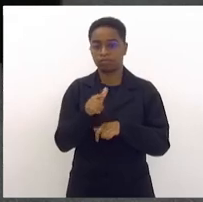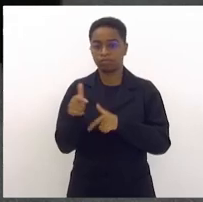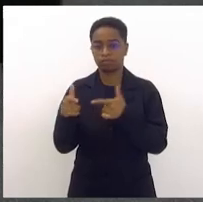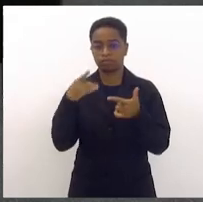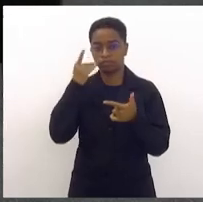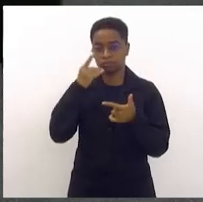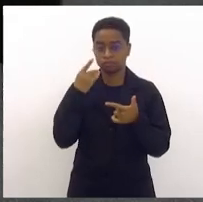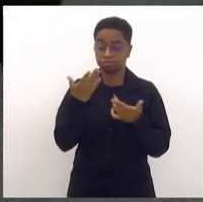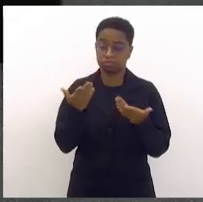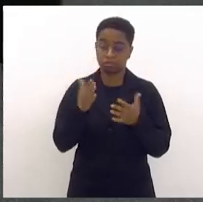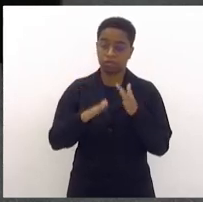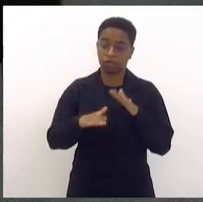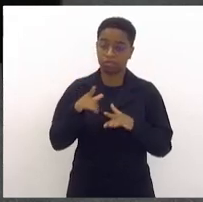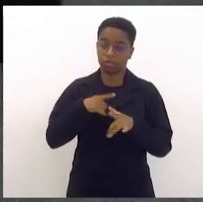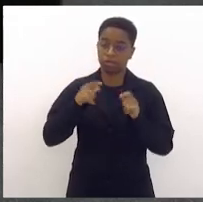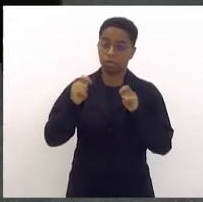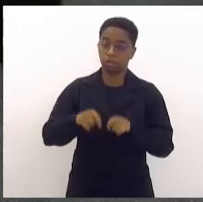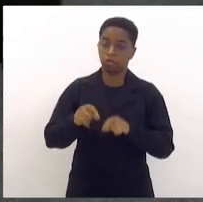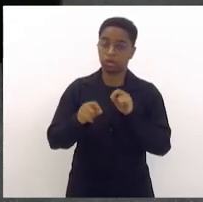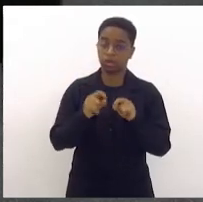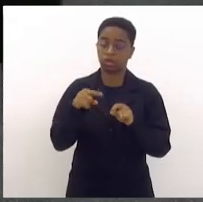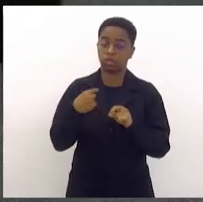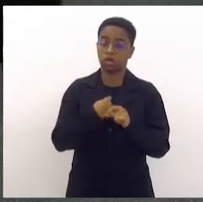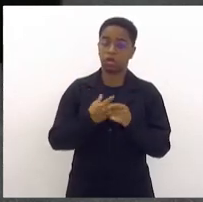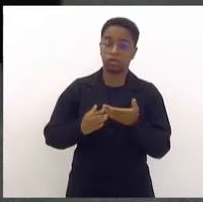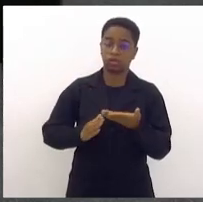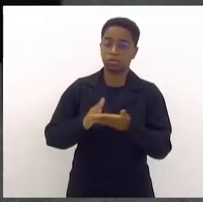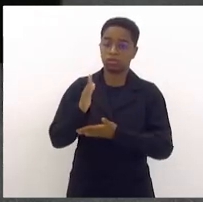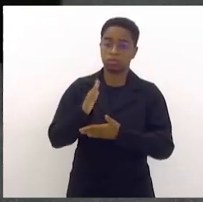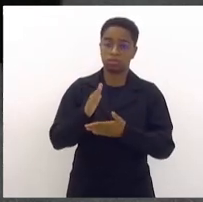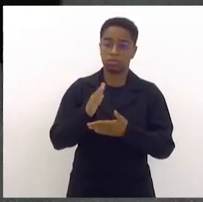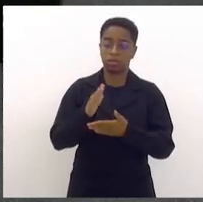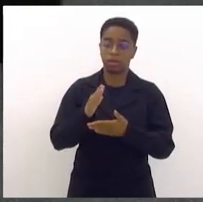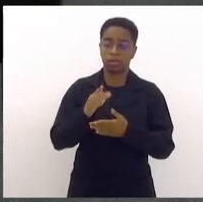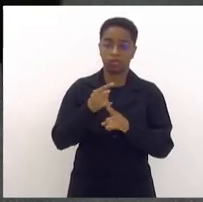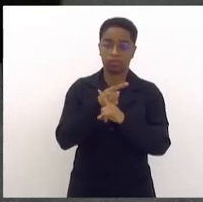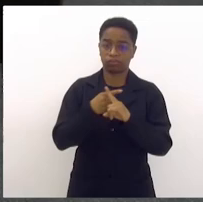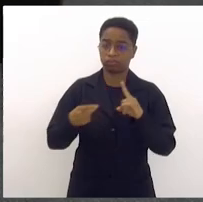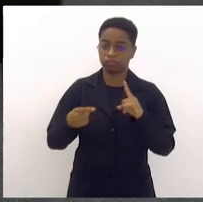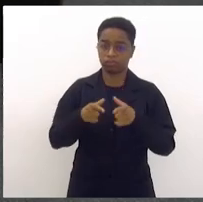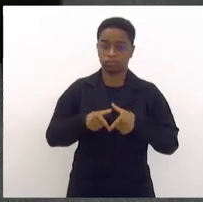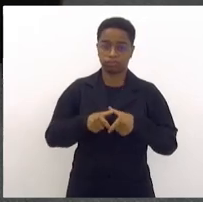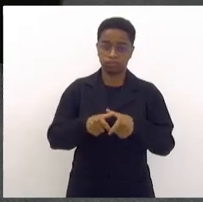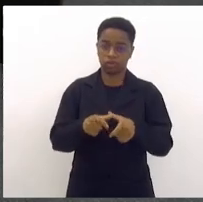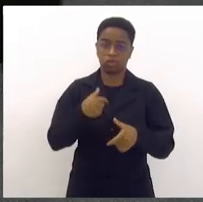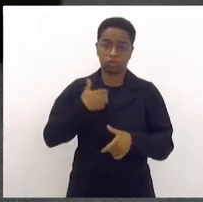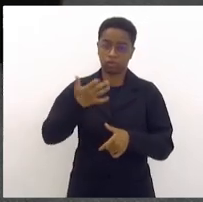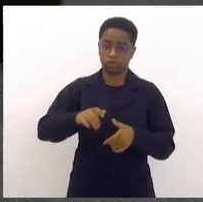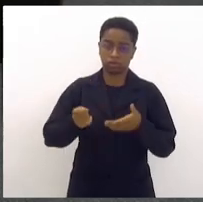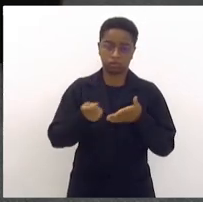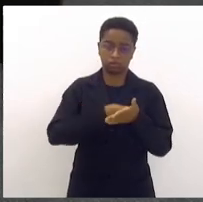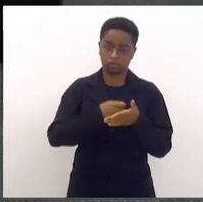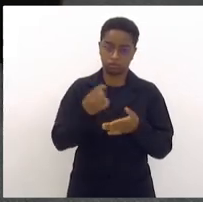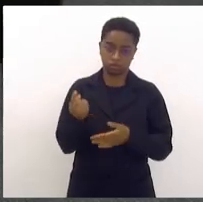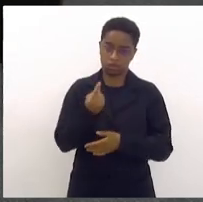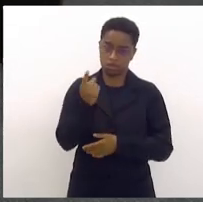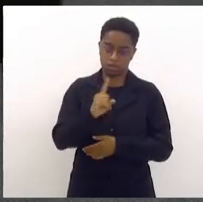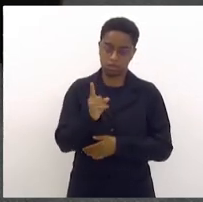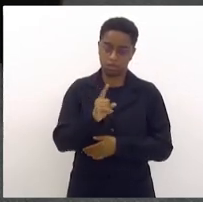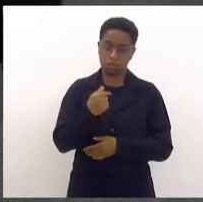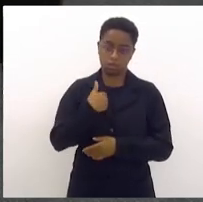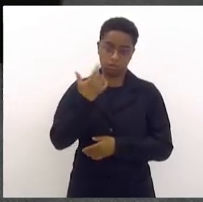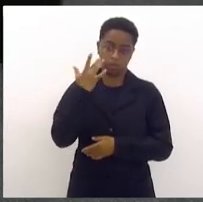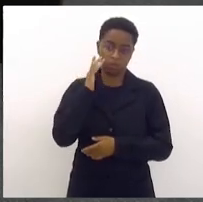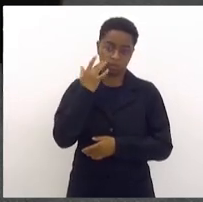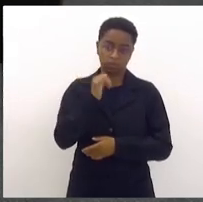possibilidade, deputado Júlio Lopes, de nós aprovarmos aqui a revogação dessa medalha. E aí eu não quero assinar sozinho, deputado Andes. Acho que todo